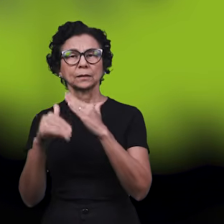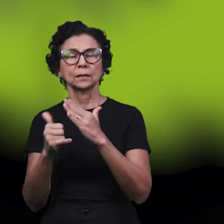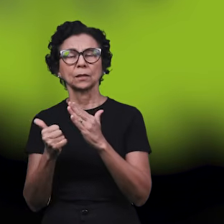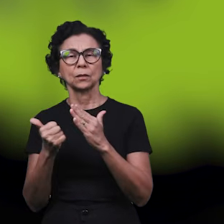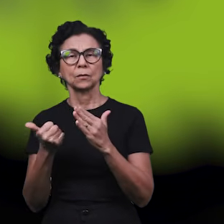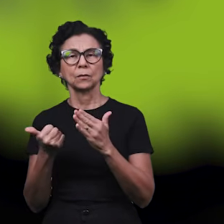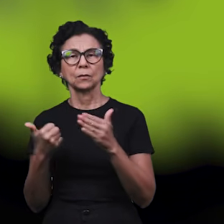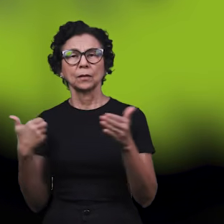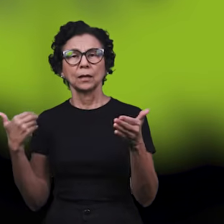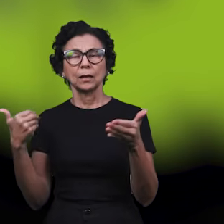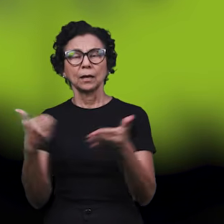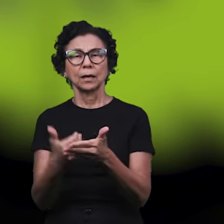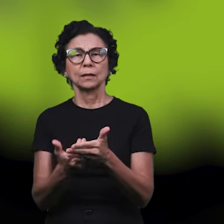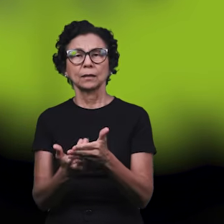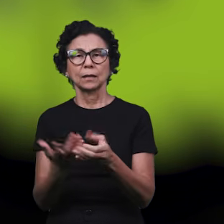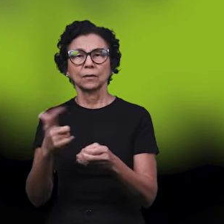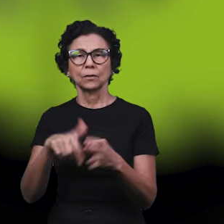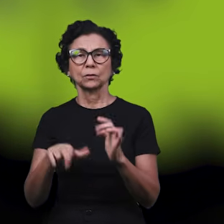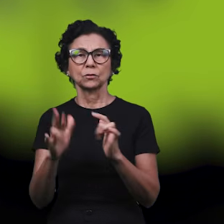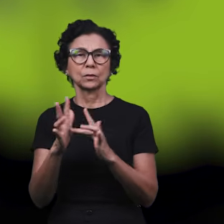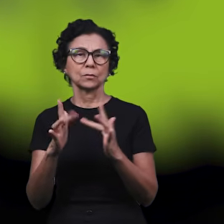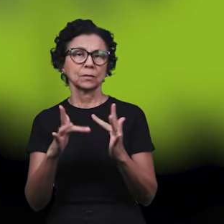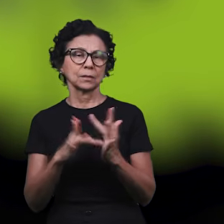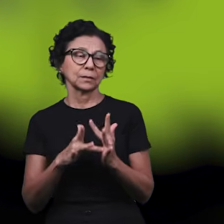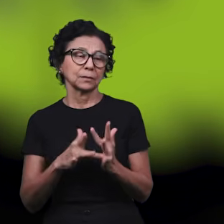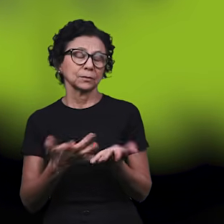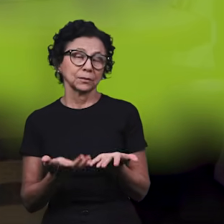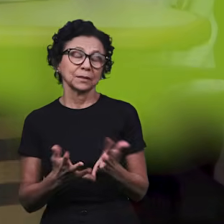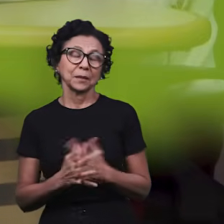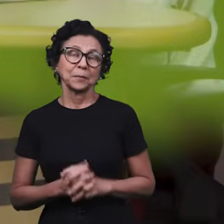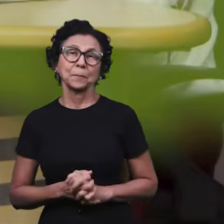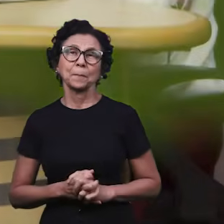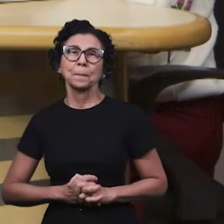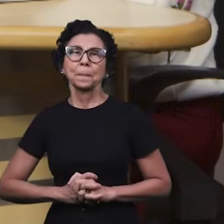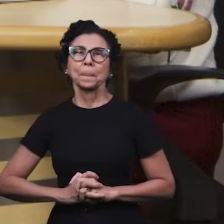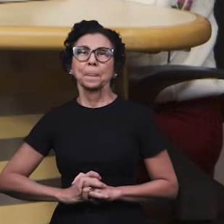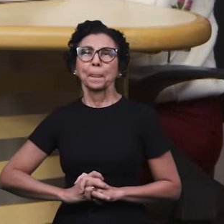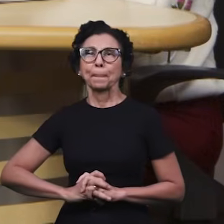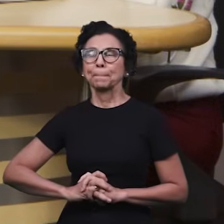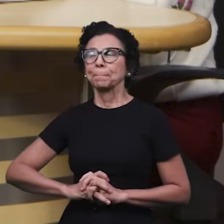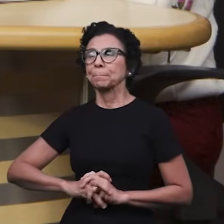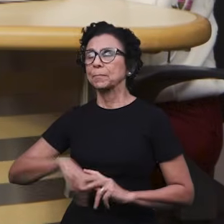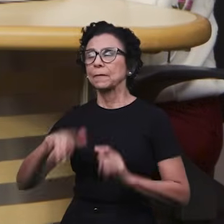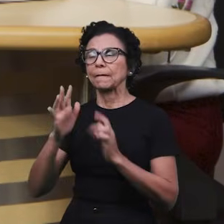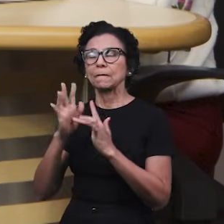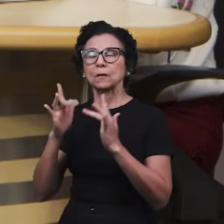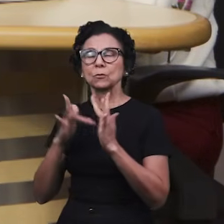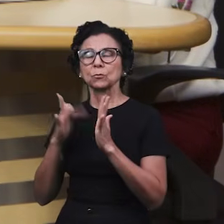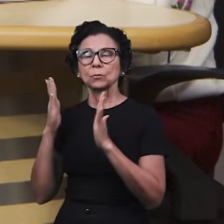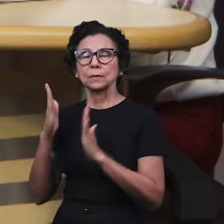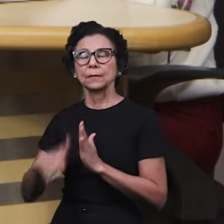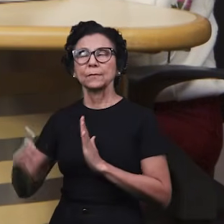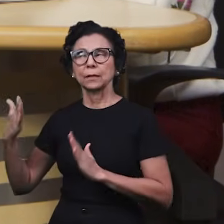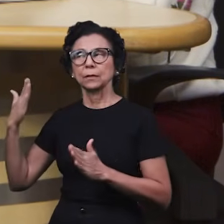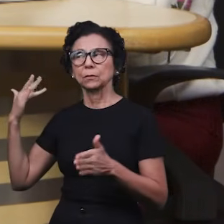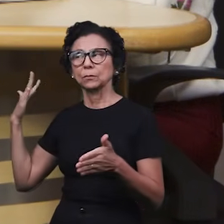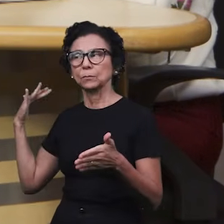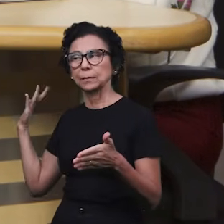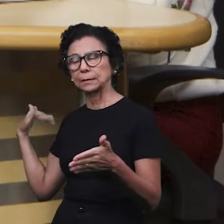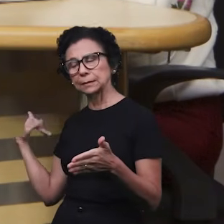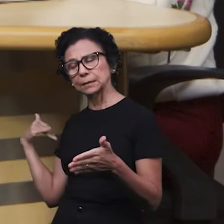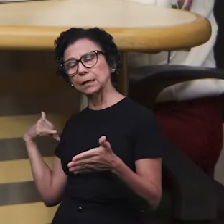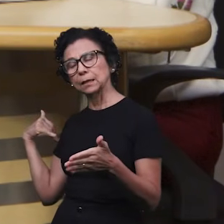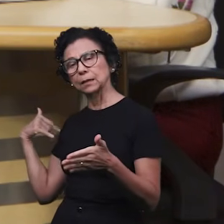para concluir, ele é o fiel que começou esse trabalho, ele é o fiel que atravessa gerações,